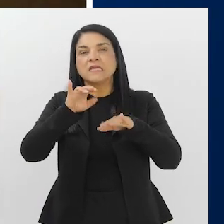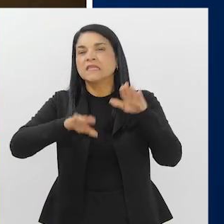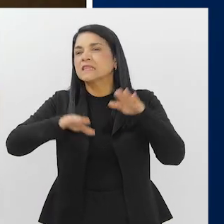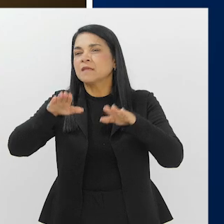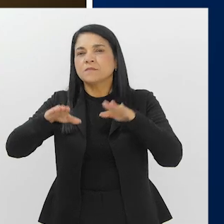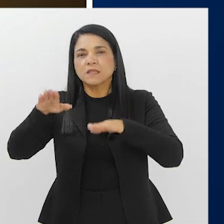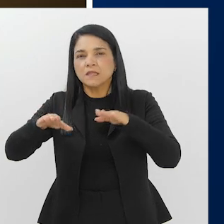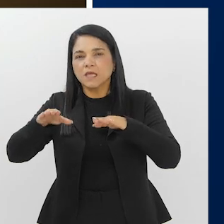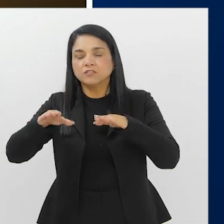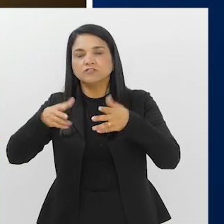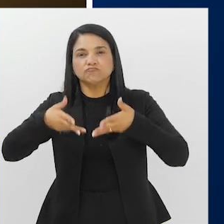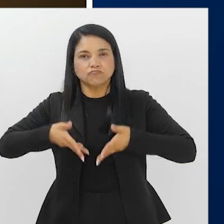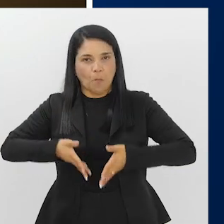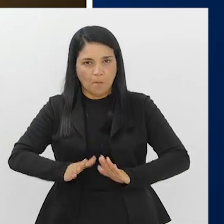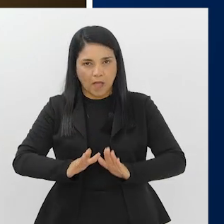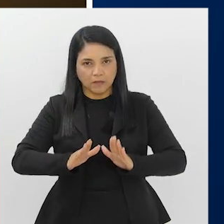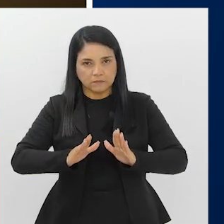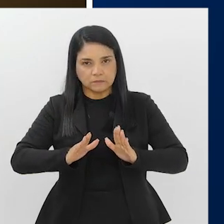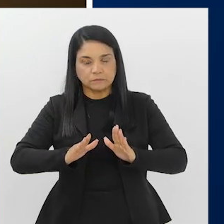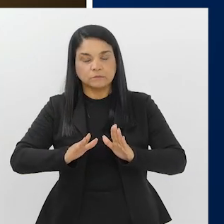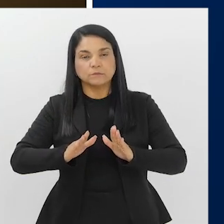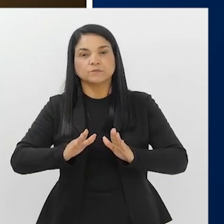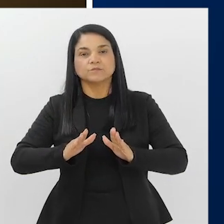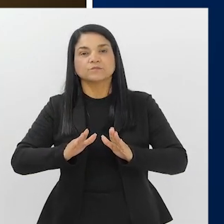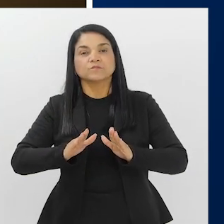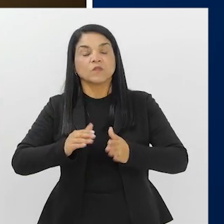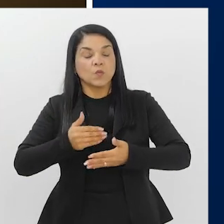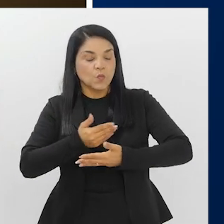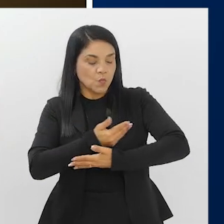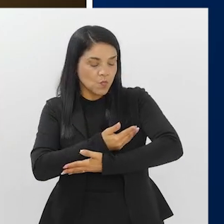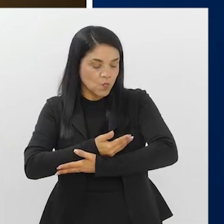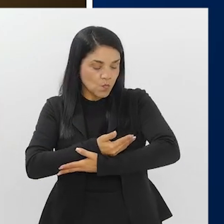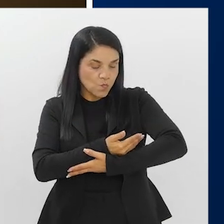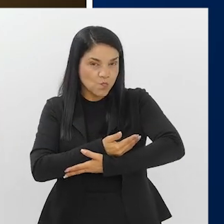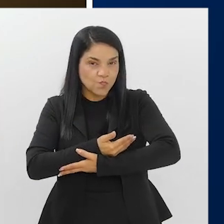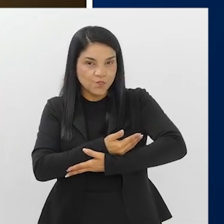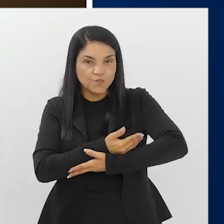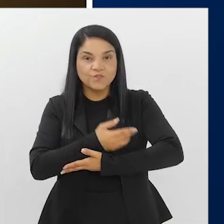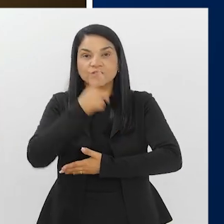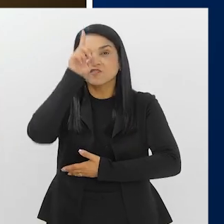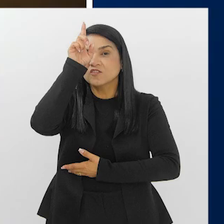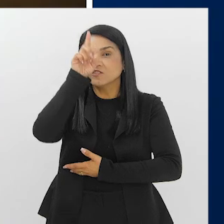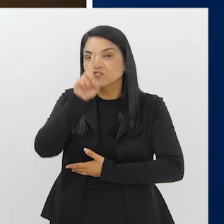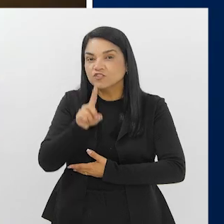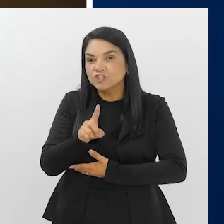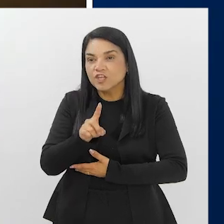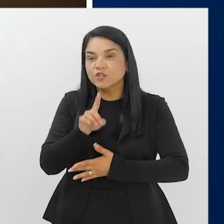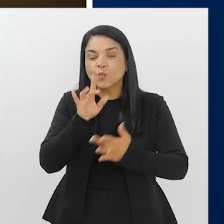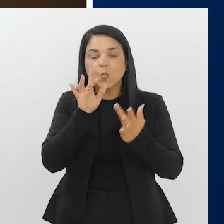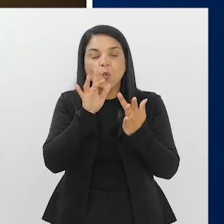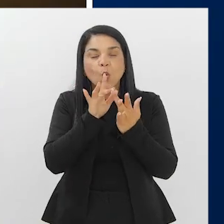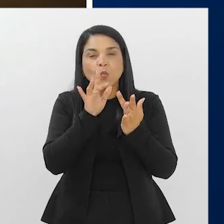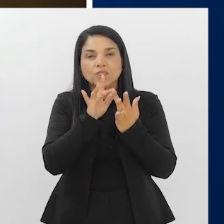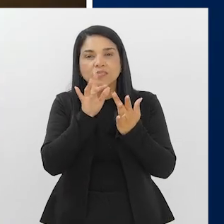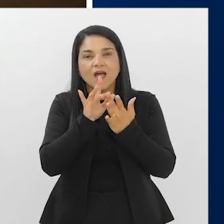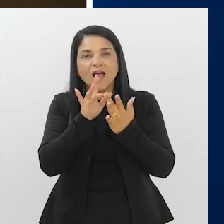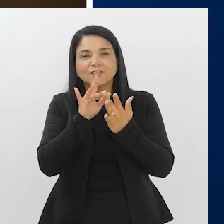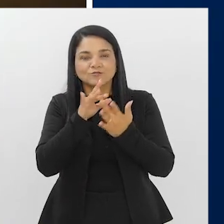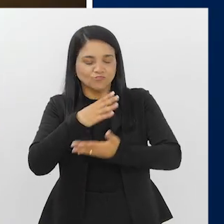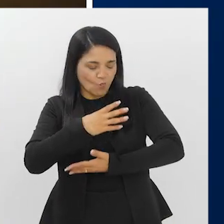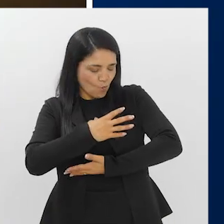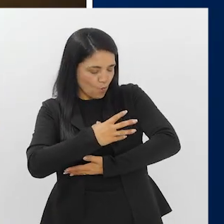gente, é que independente da via de parto que o bebê nasça, esse bebê ele tem direito, contato pele a